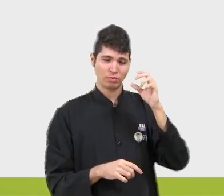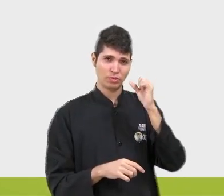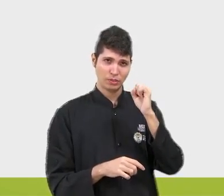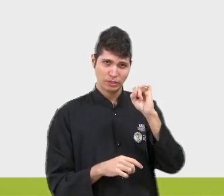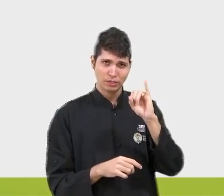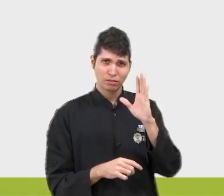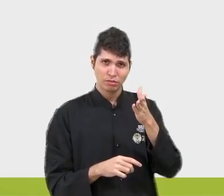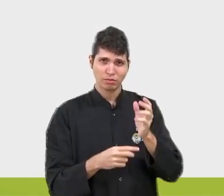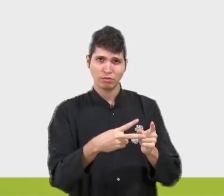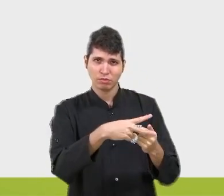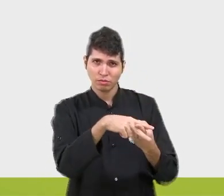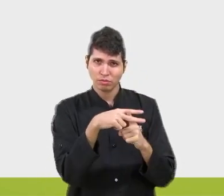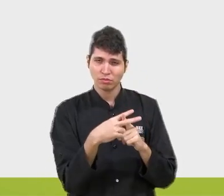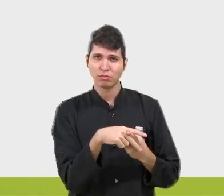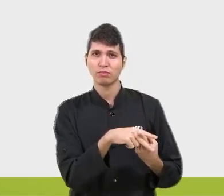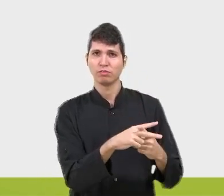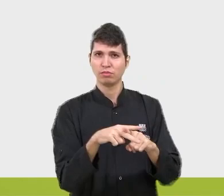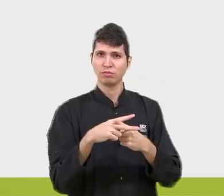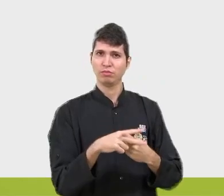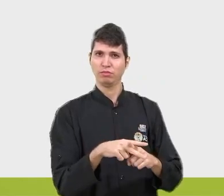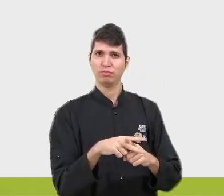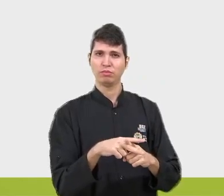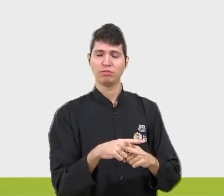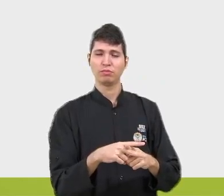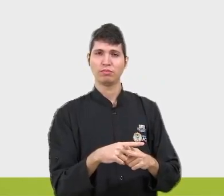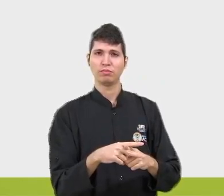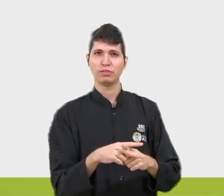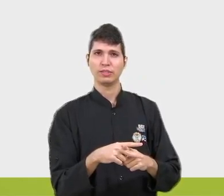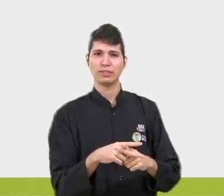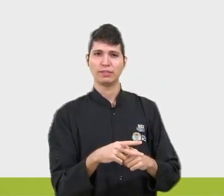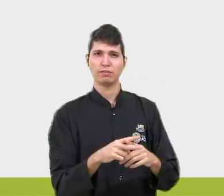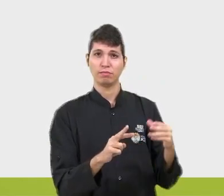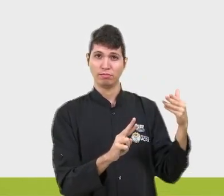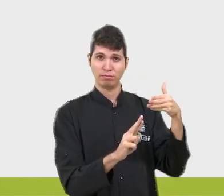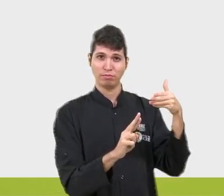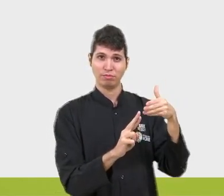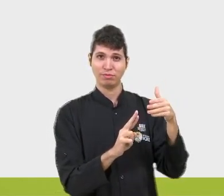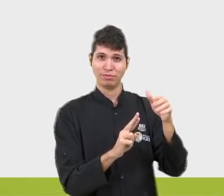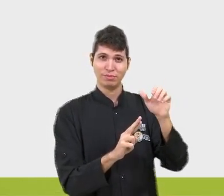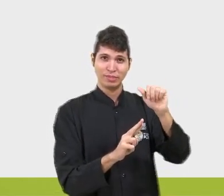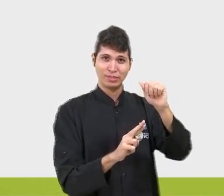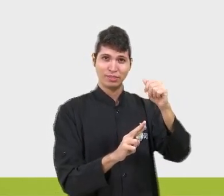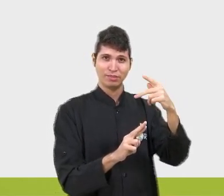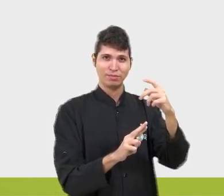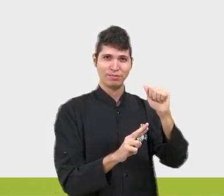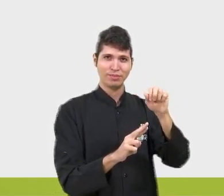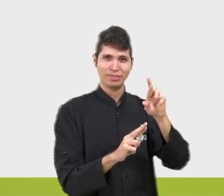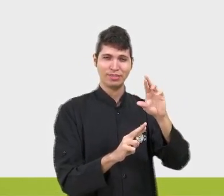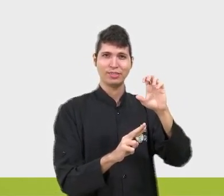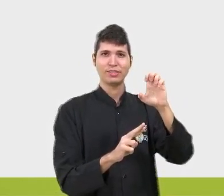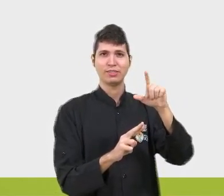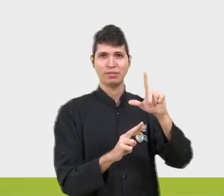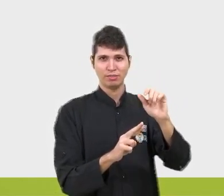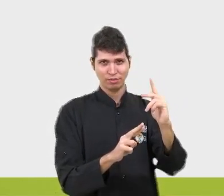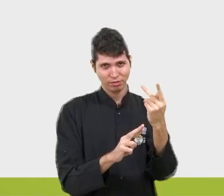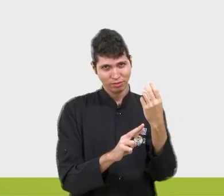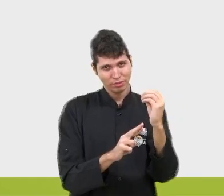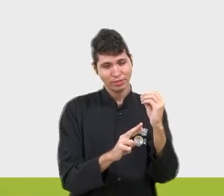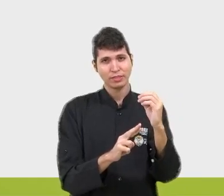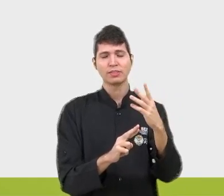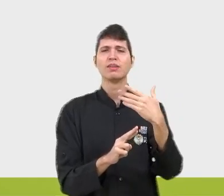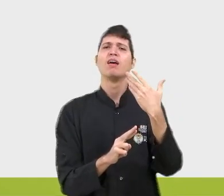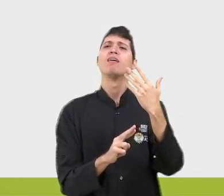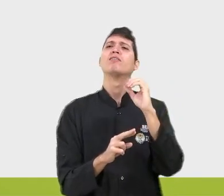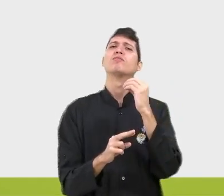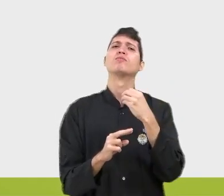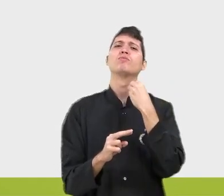Ele utilizou o mesmo para se referir ao aparelho, né? Então, inadequado. Ah, professora, então como que eu uso